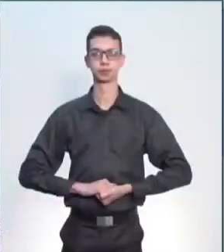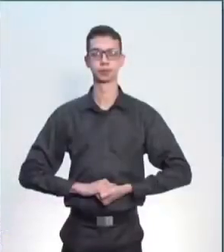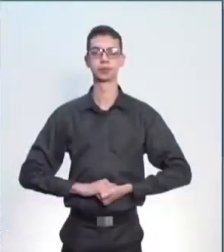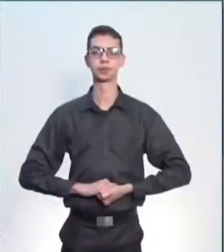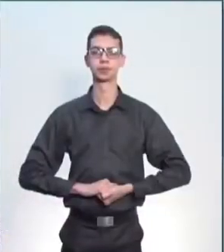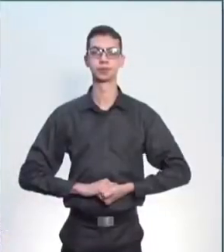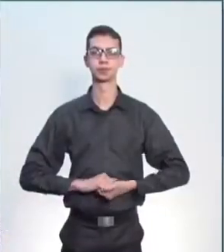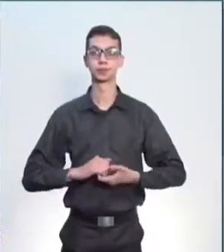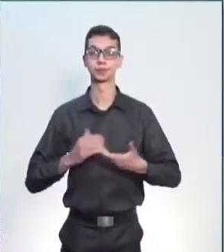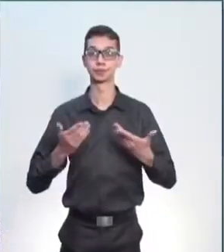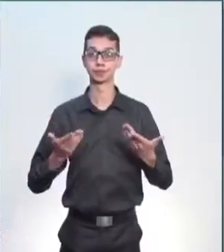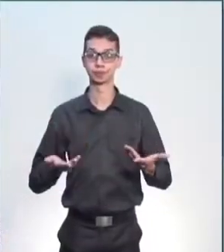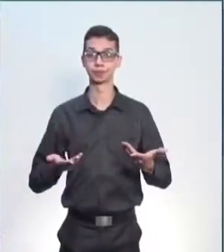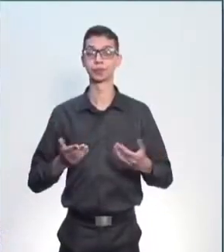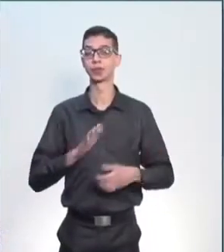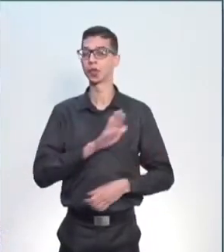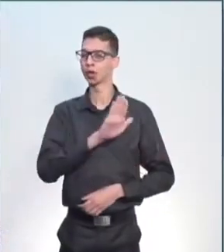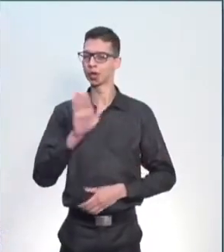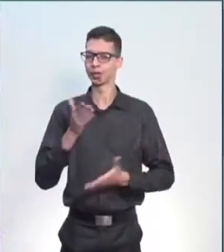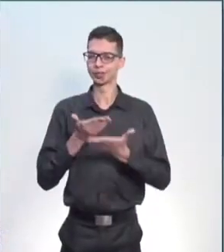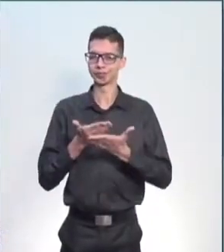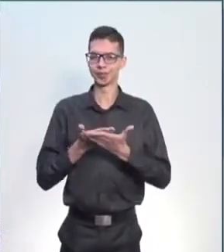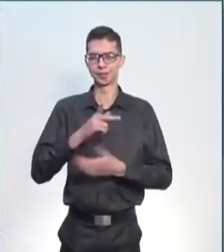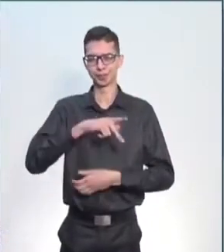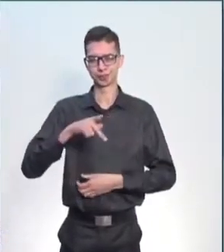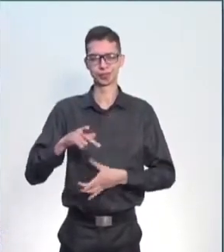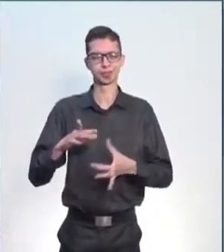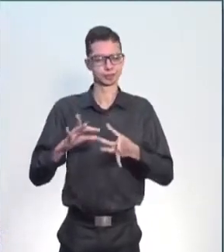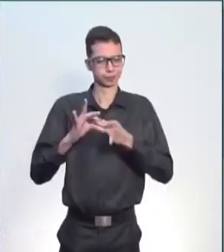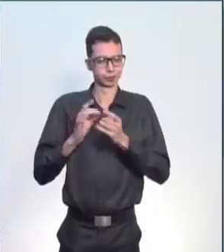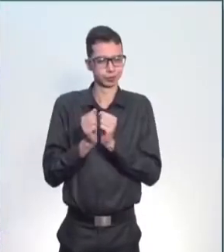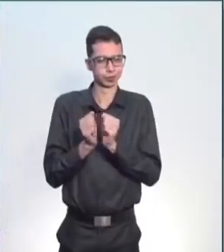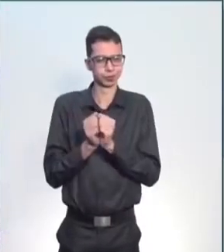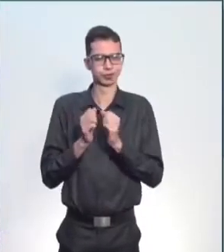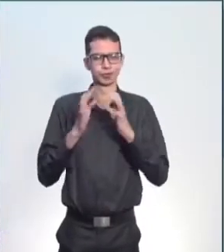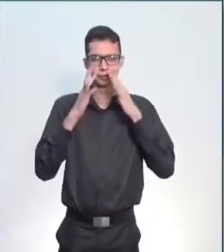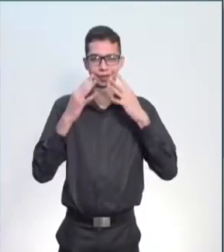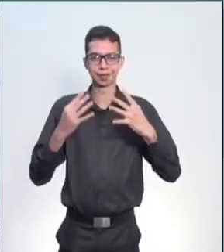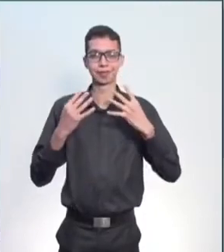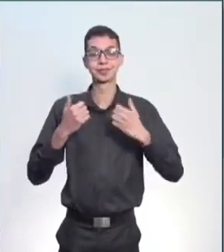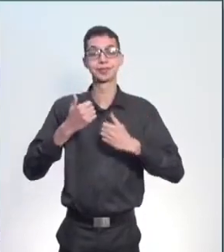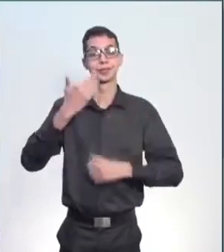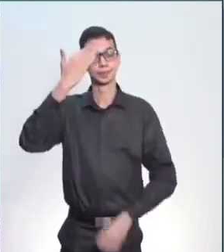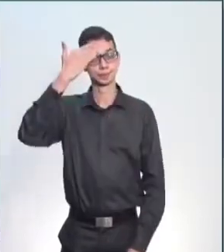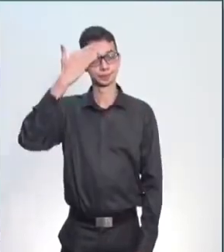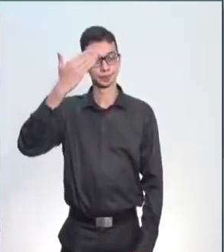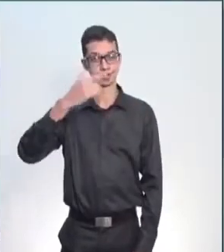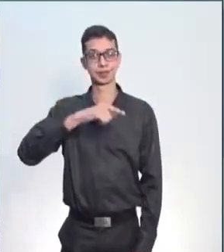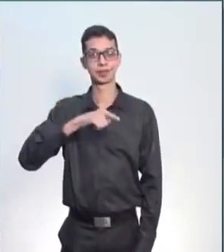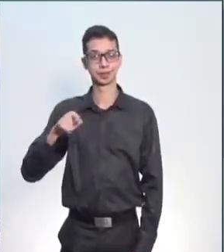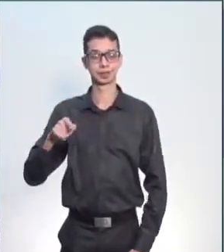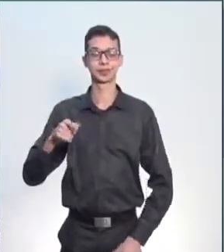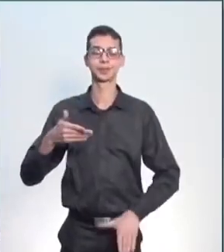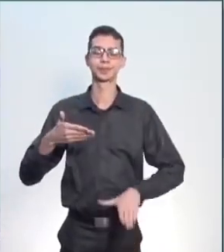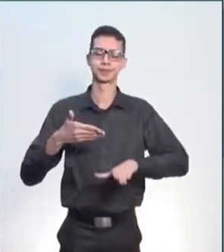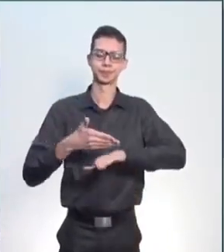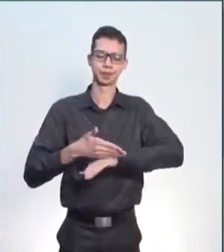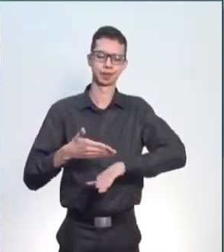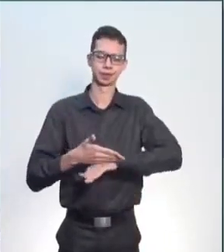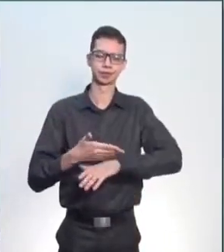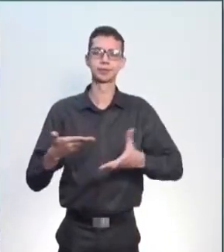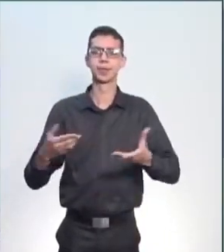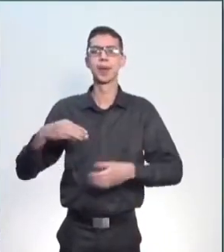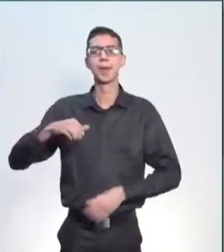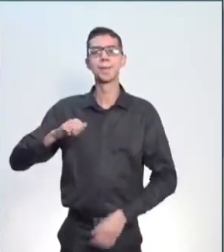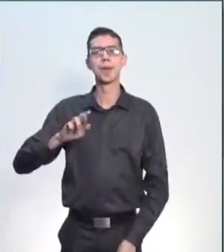Olá, estudantes, olá, professores que estão nos acompanhando, obrigada por estarem aí participando. E aí,